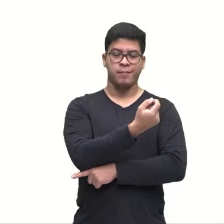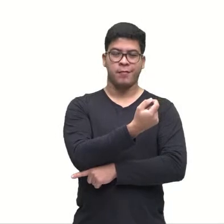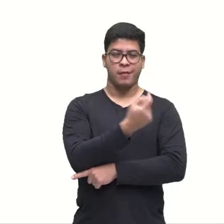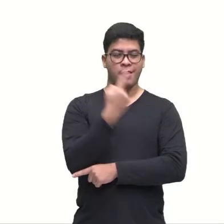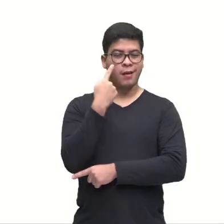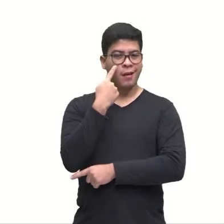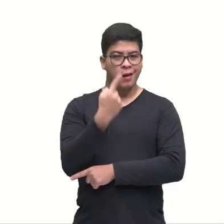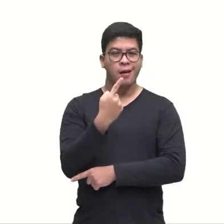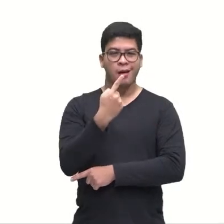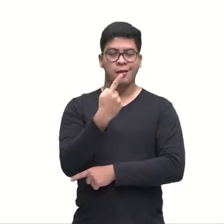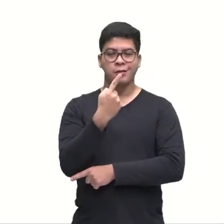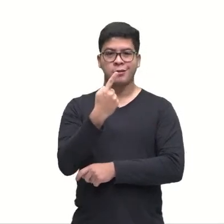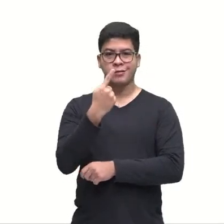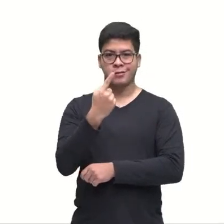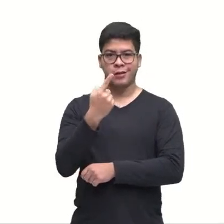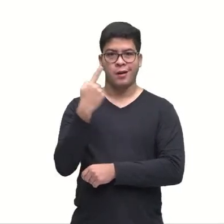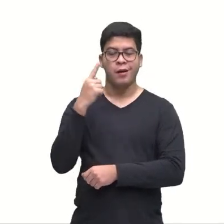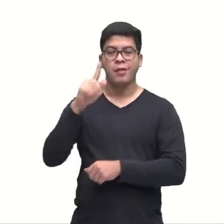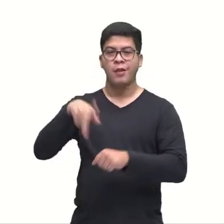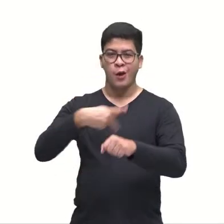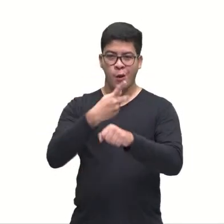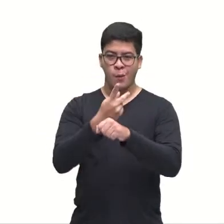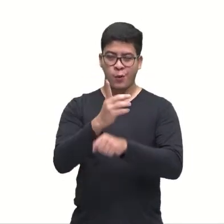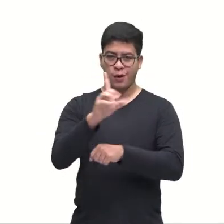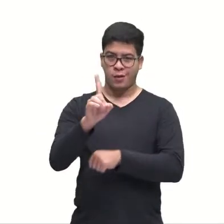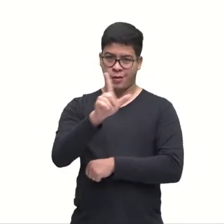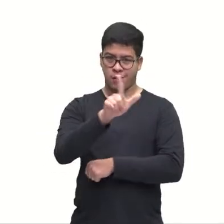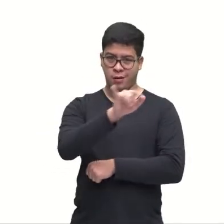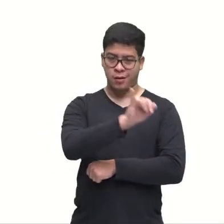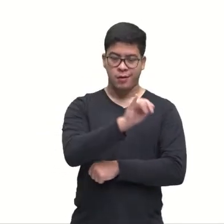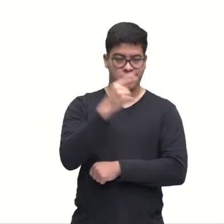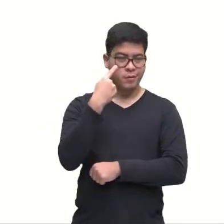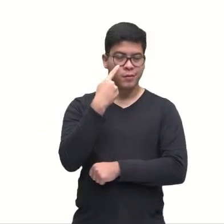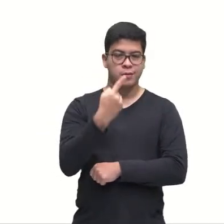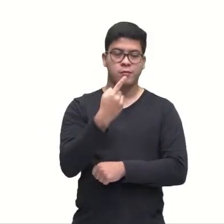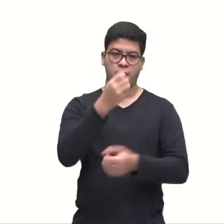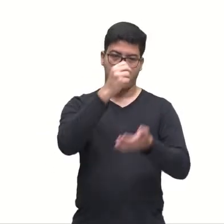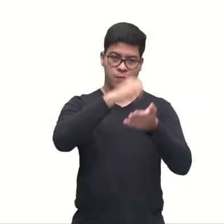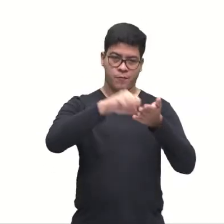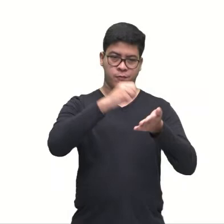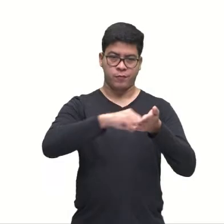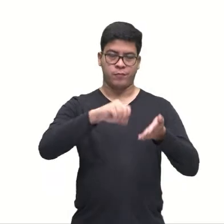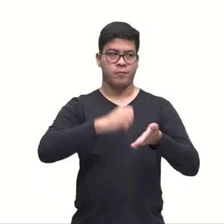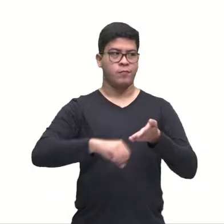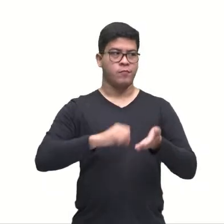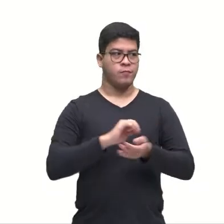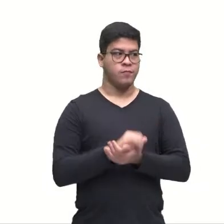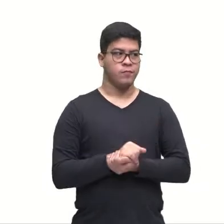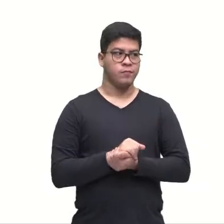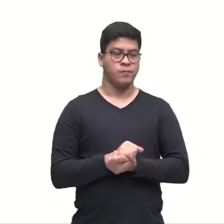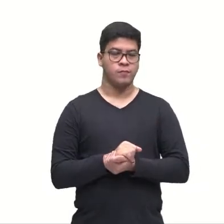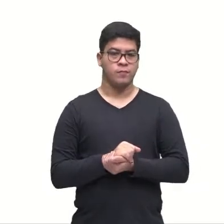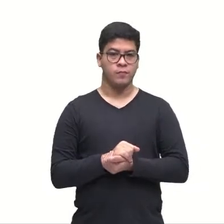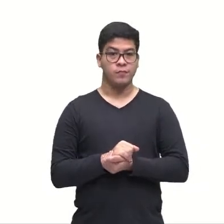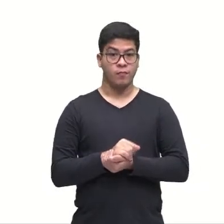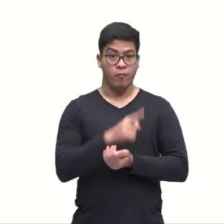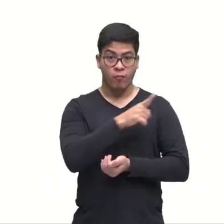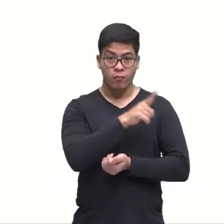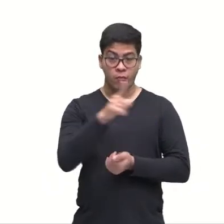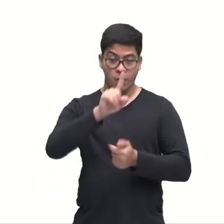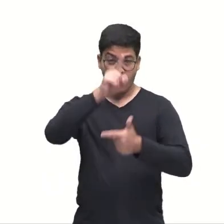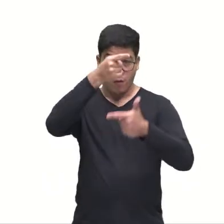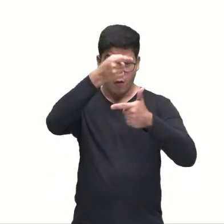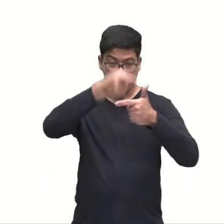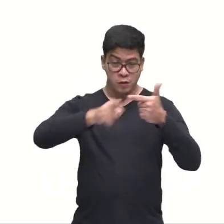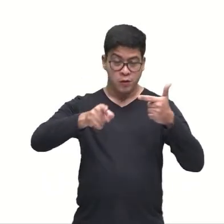vai fazer na DLI de logo mais, tá, pessoal? Ou seja, meus amigos, os divisores, tá, do número